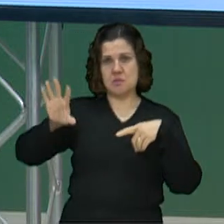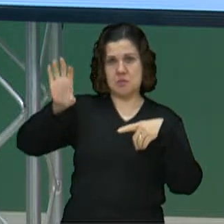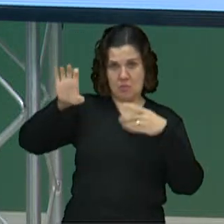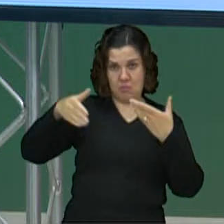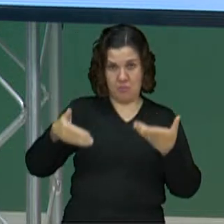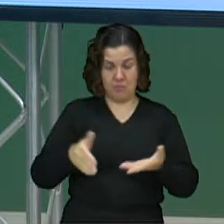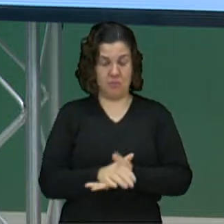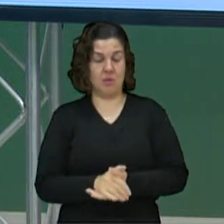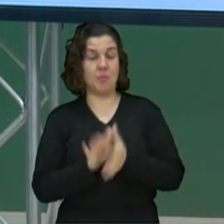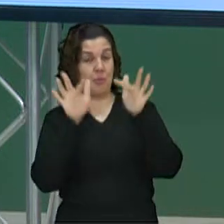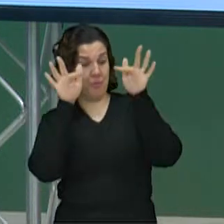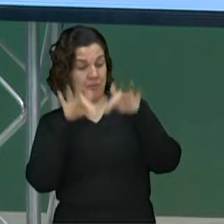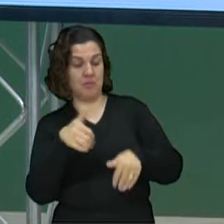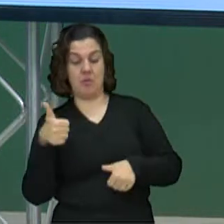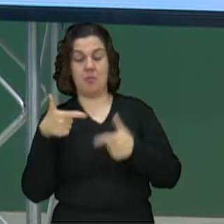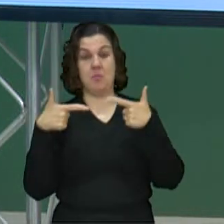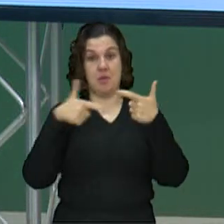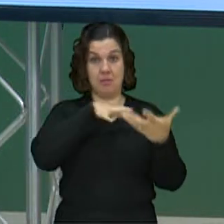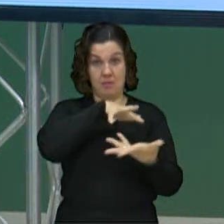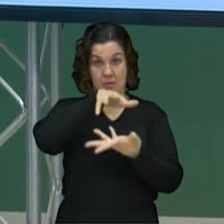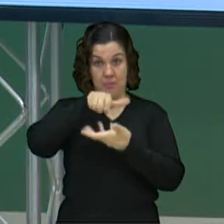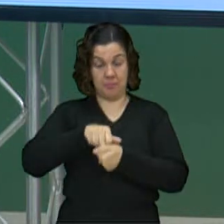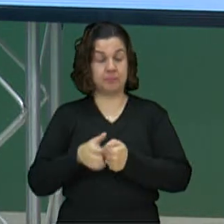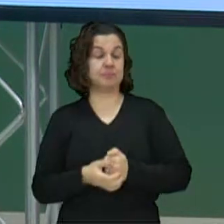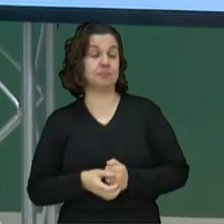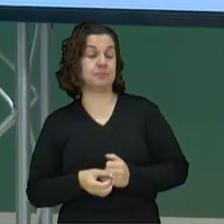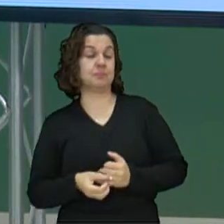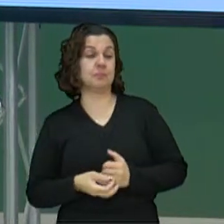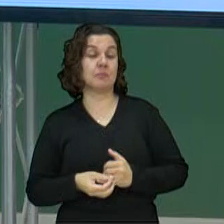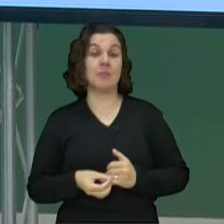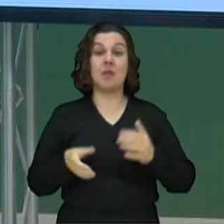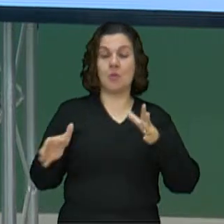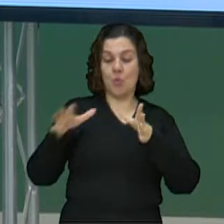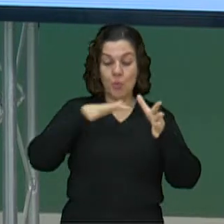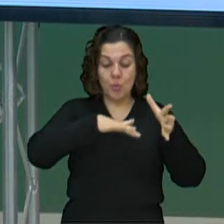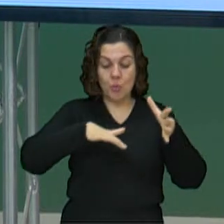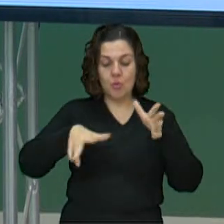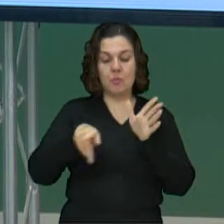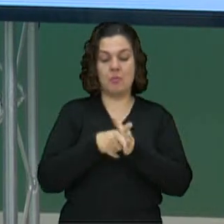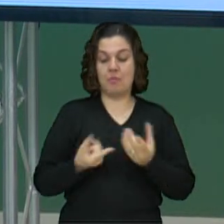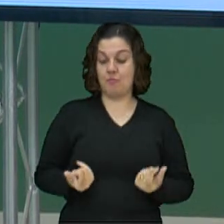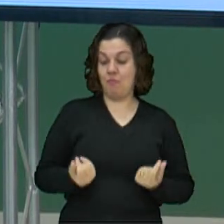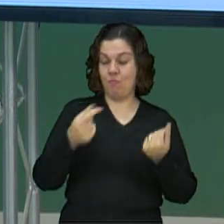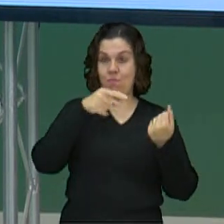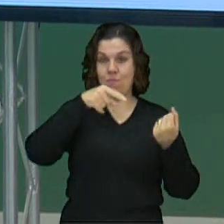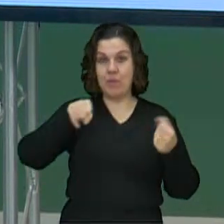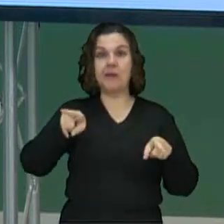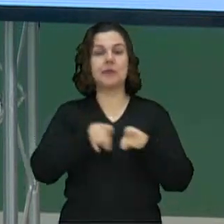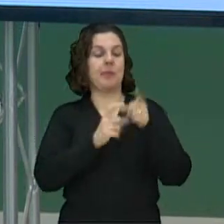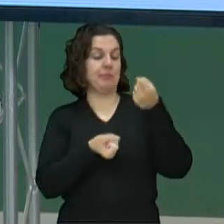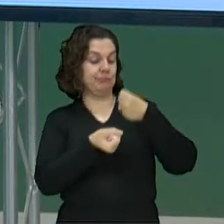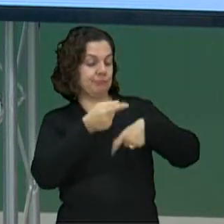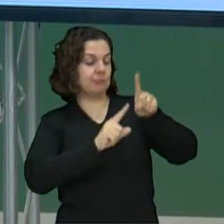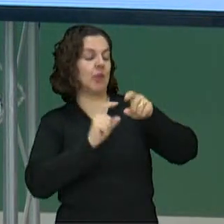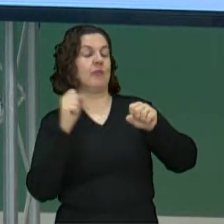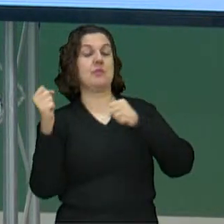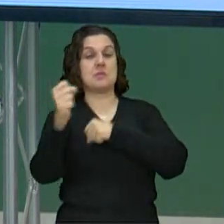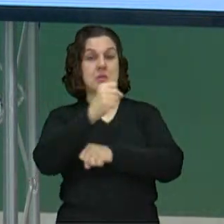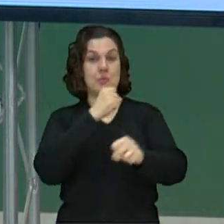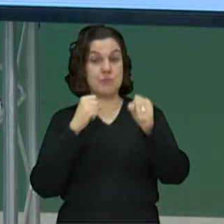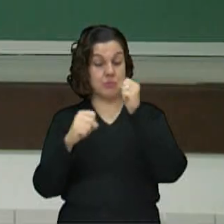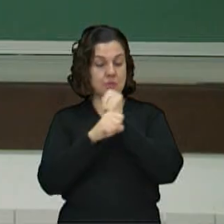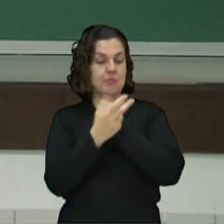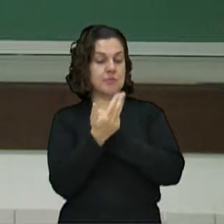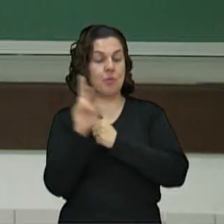ter depois da Primeira Guerra Mundial. Entre as elites, havia o temor de revoluções socialistas, como aconteceu na